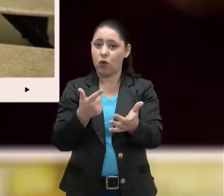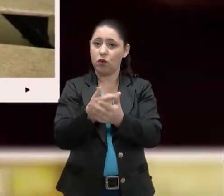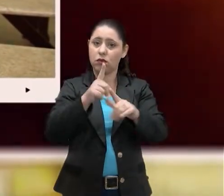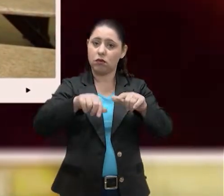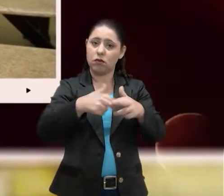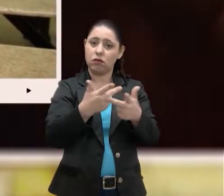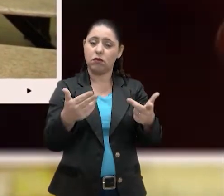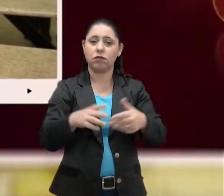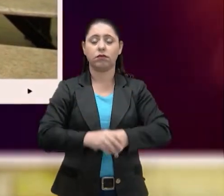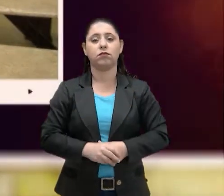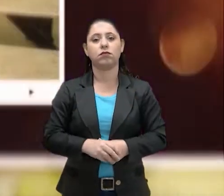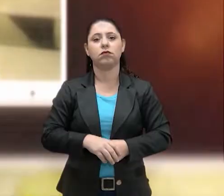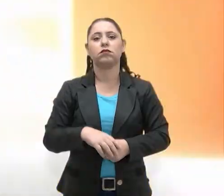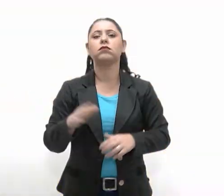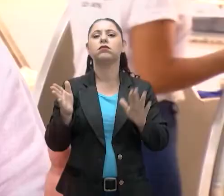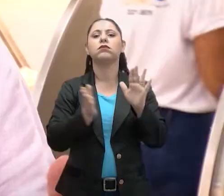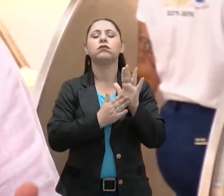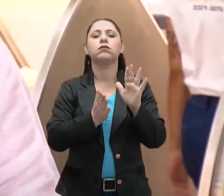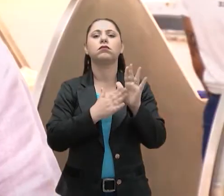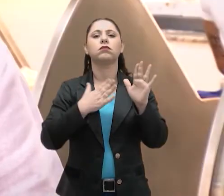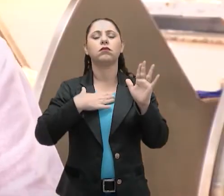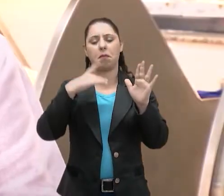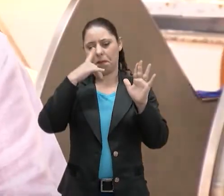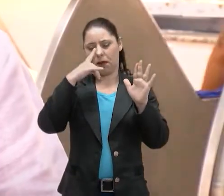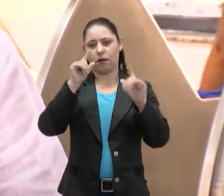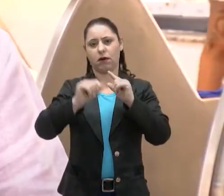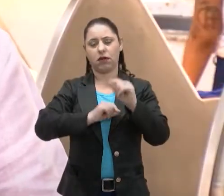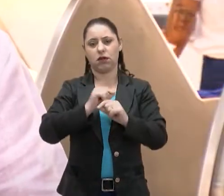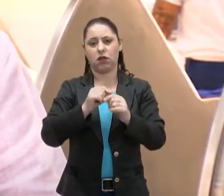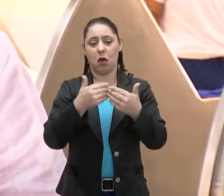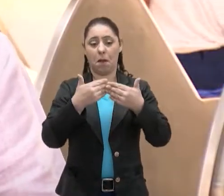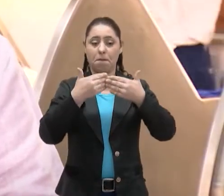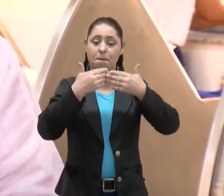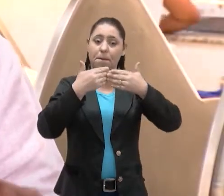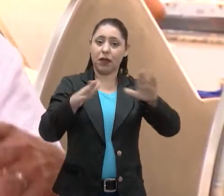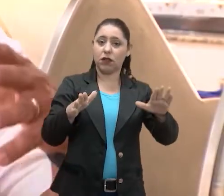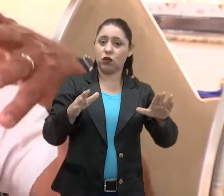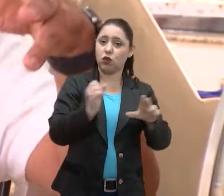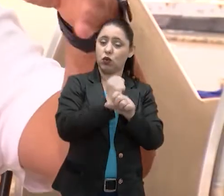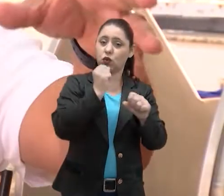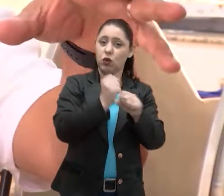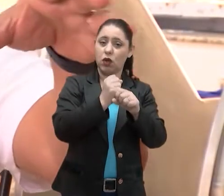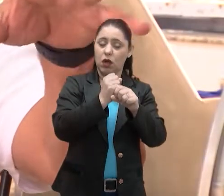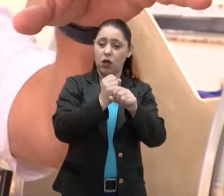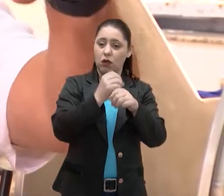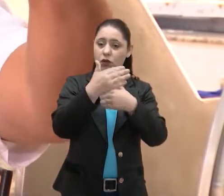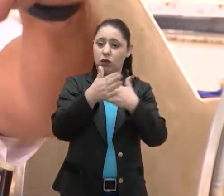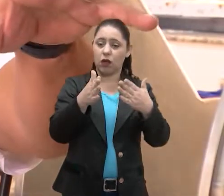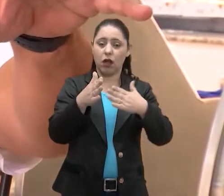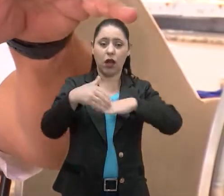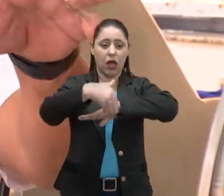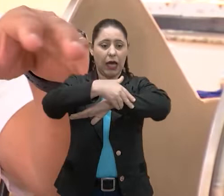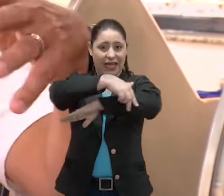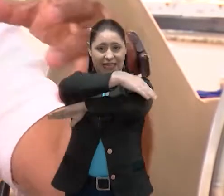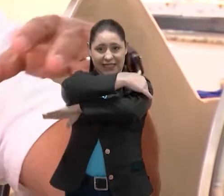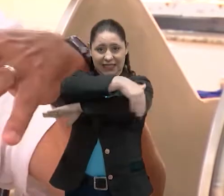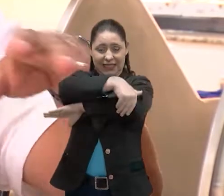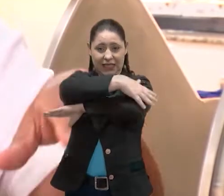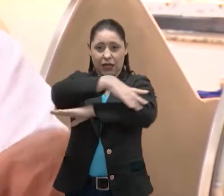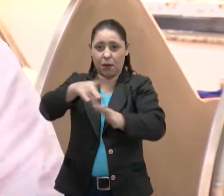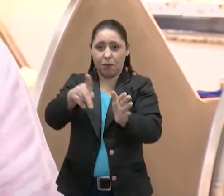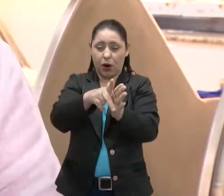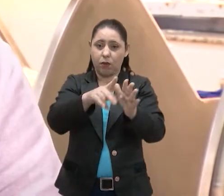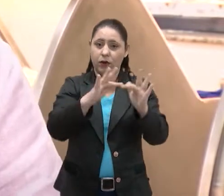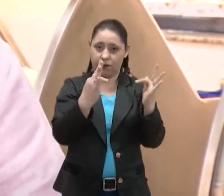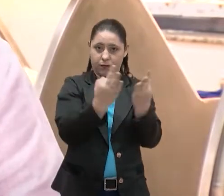clientes. E ele propôs para minha mãe para que eles abrissem num salãozinho aqui na esquina, que